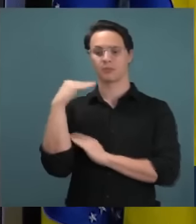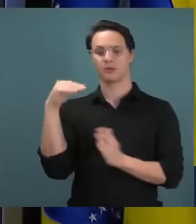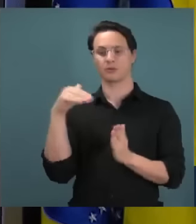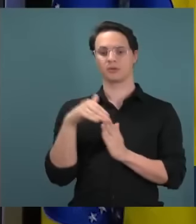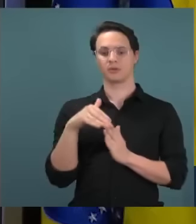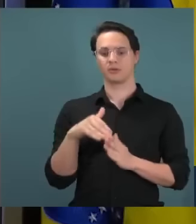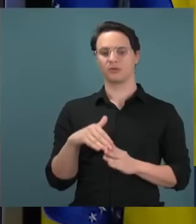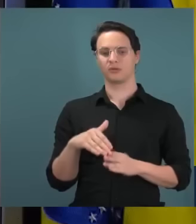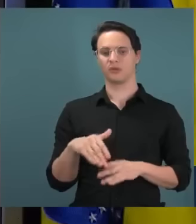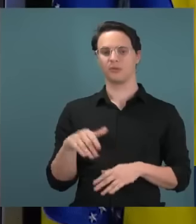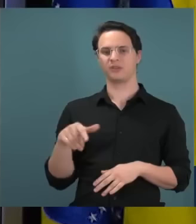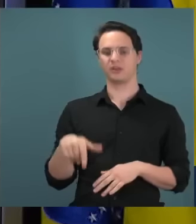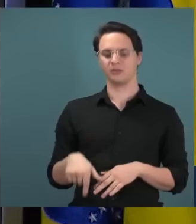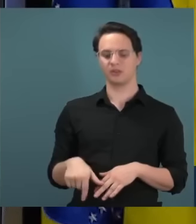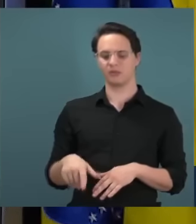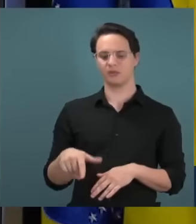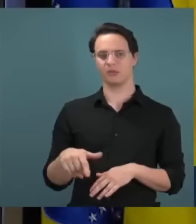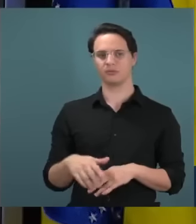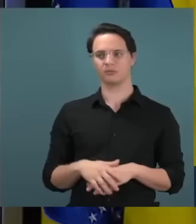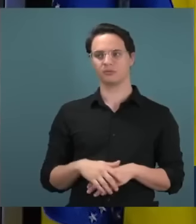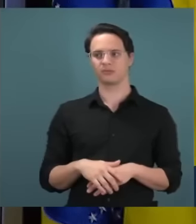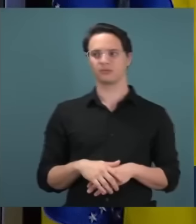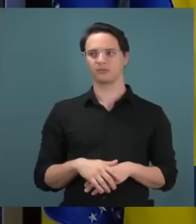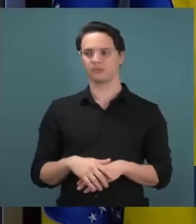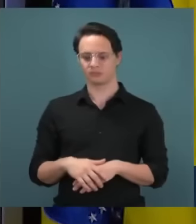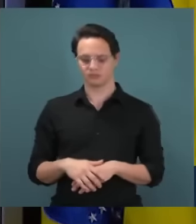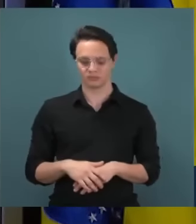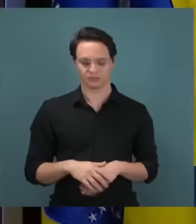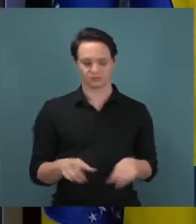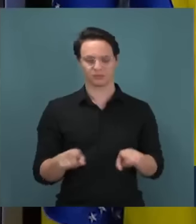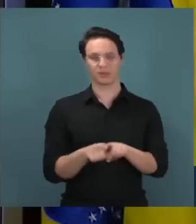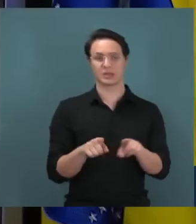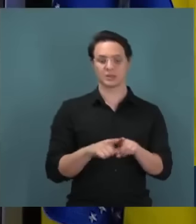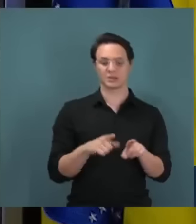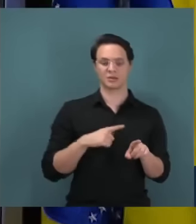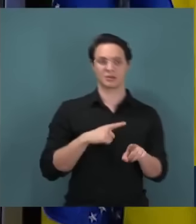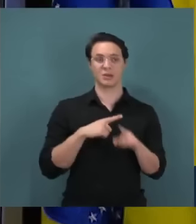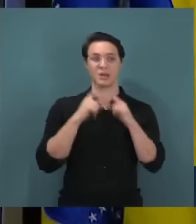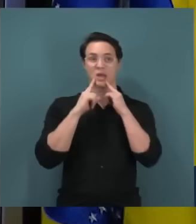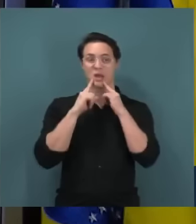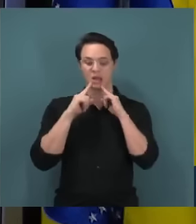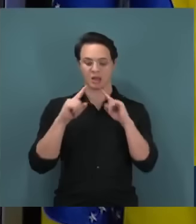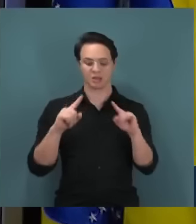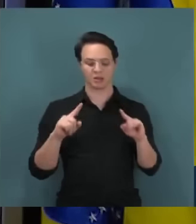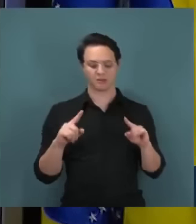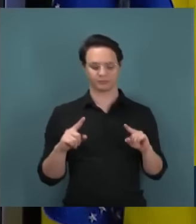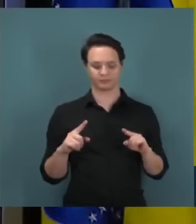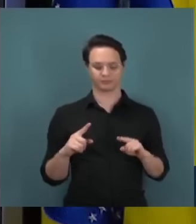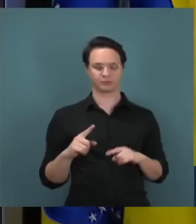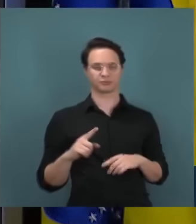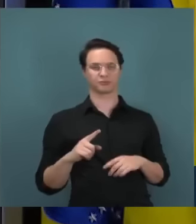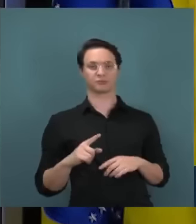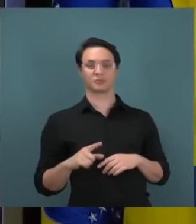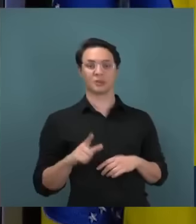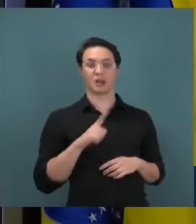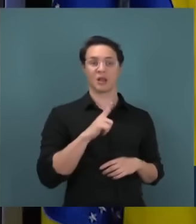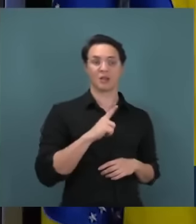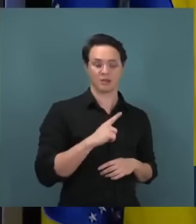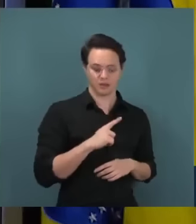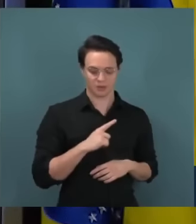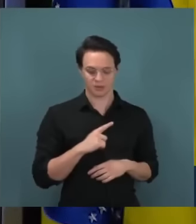A liberdade não é somente um direito que se reclama para si próprio. Ela é também